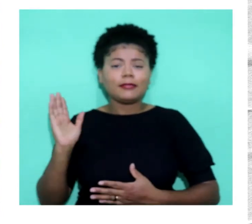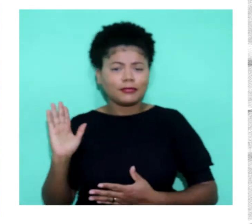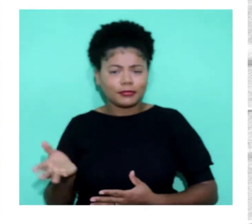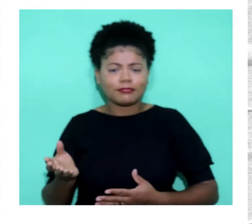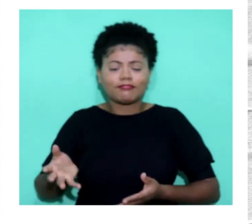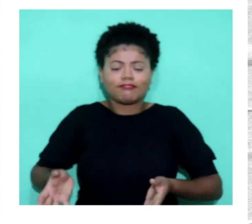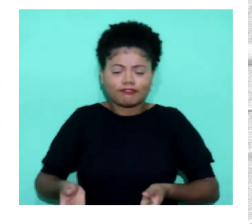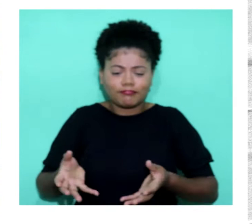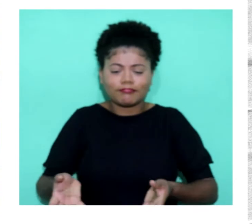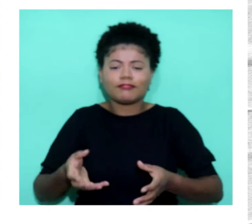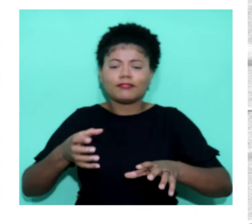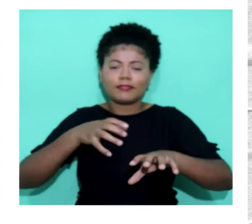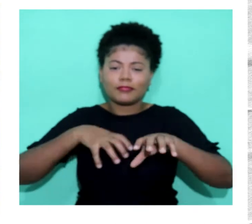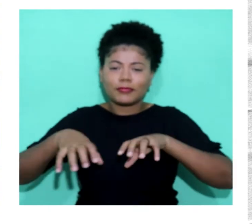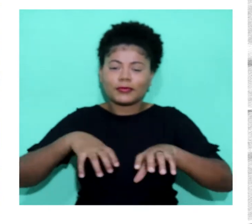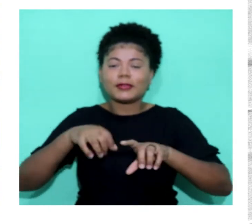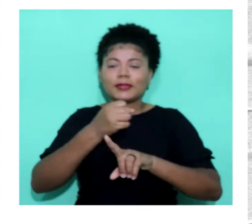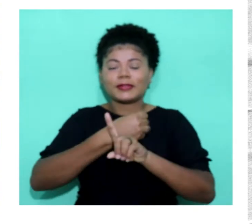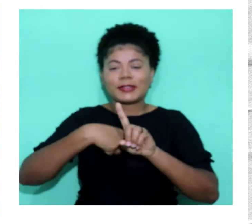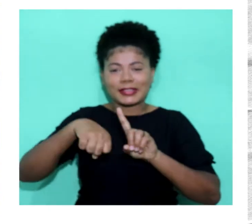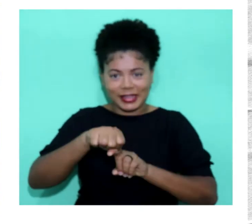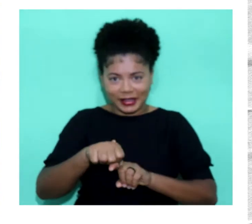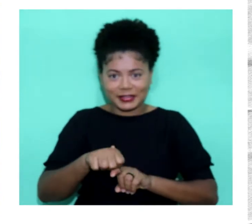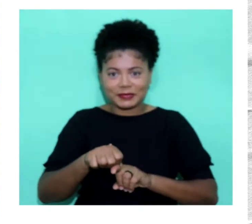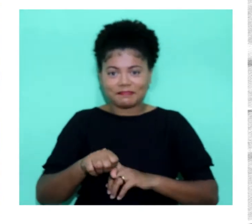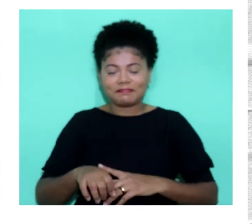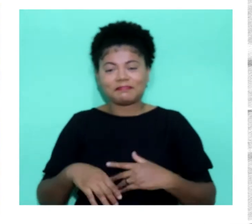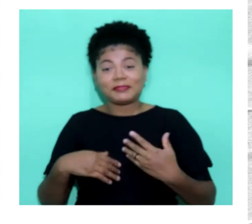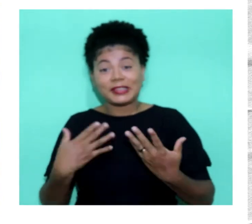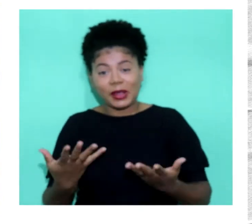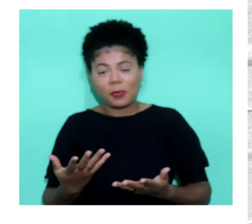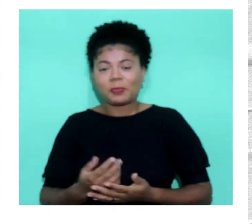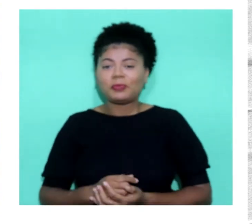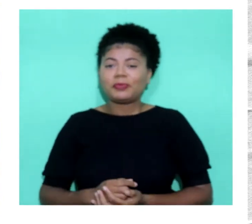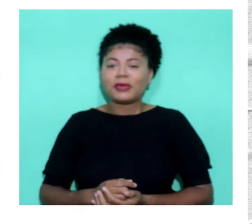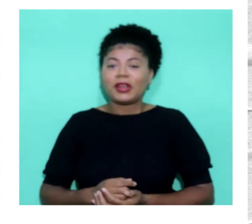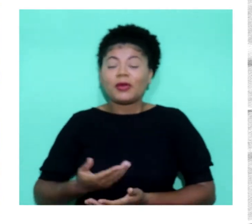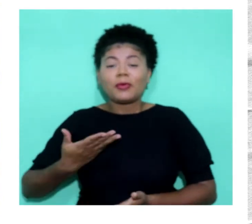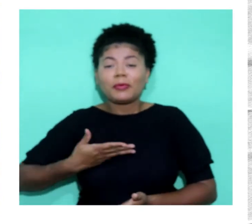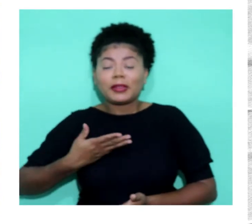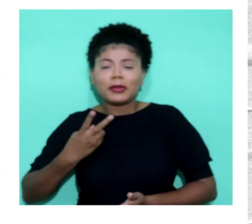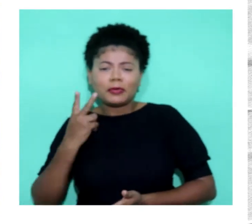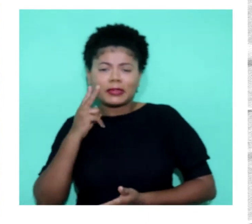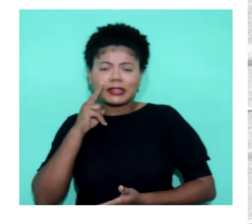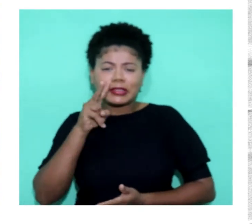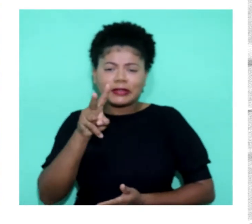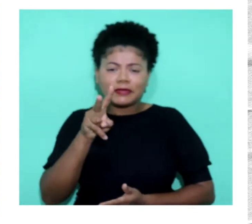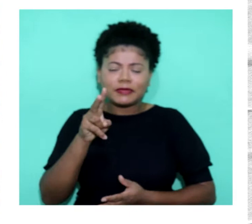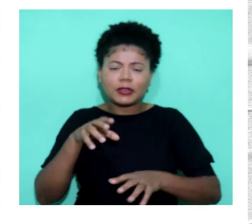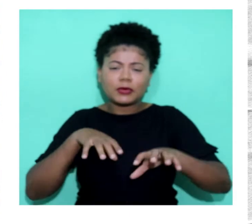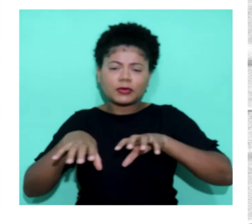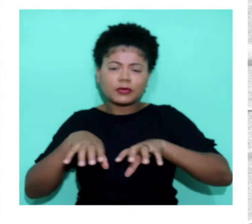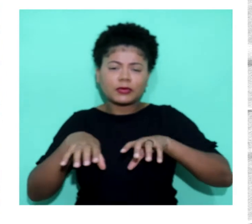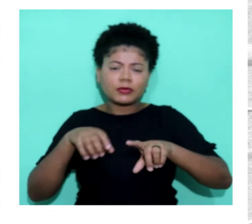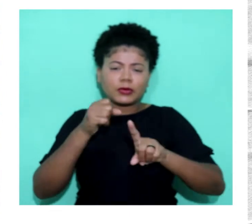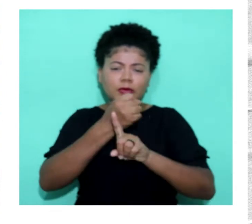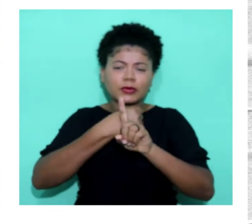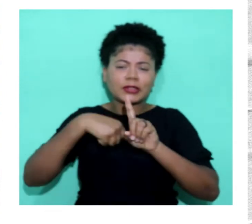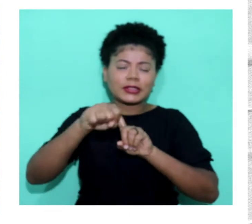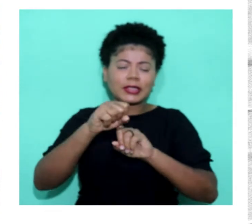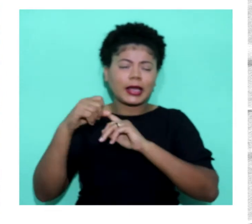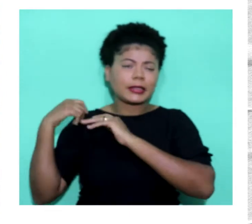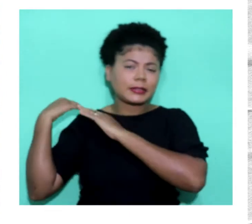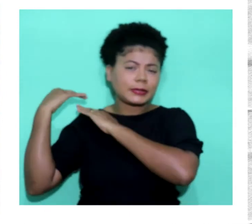movimentos sociais nesses últimos anos e qual é o principal desafio dos movimentos sociais de esquerda